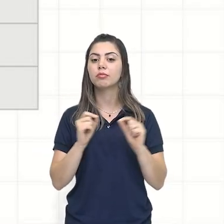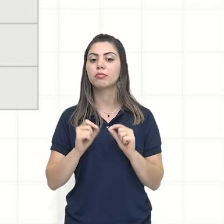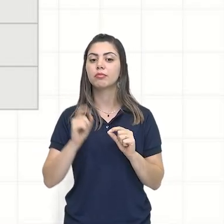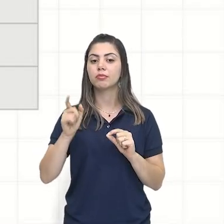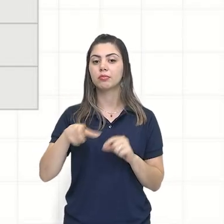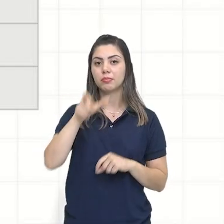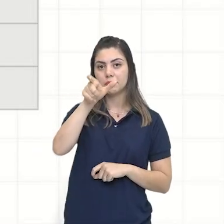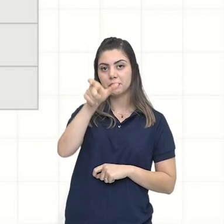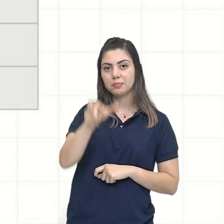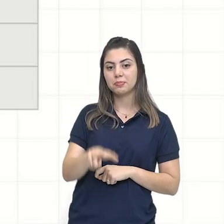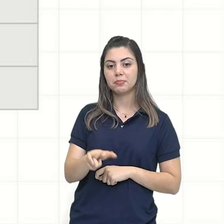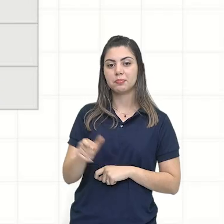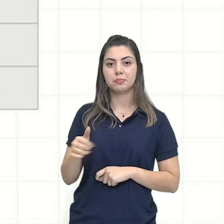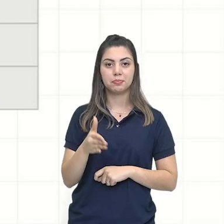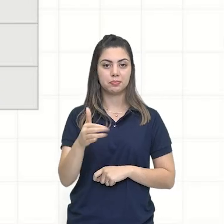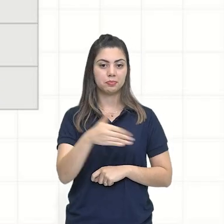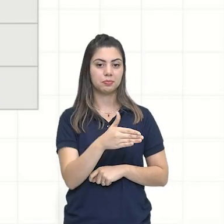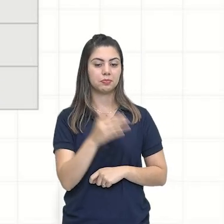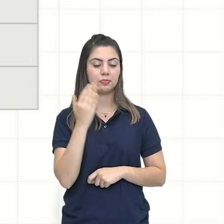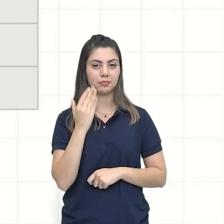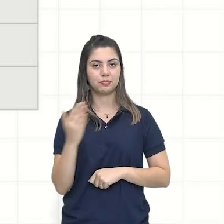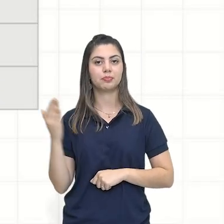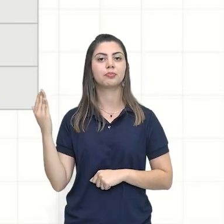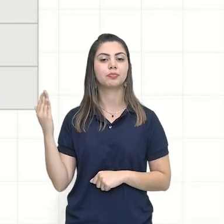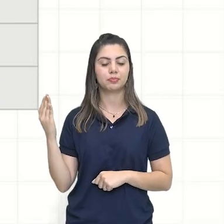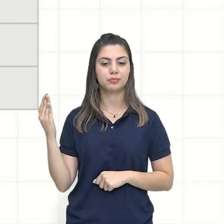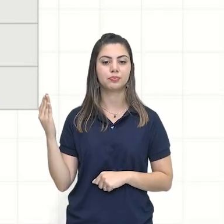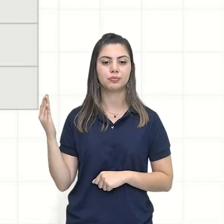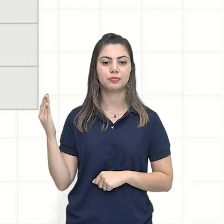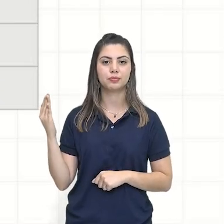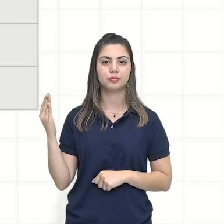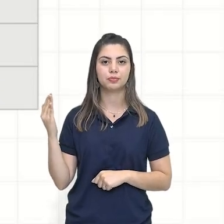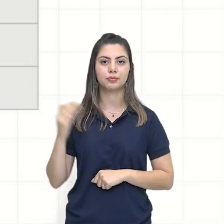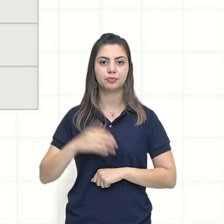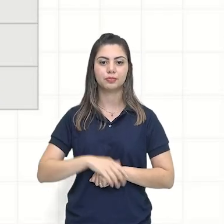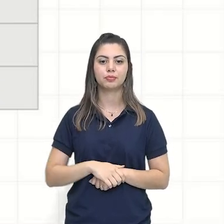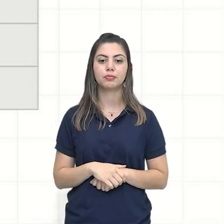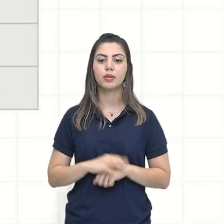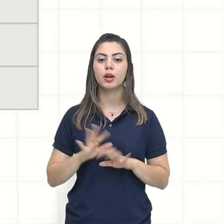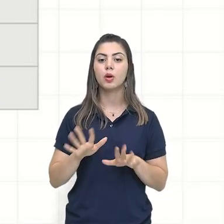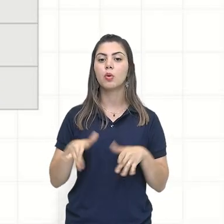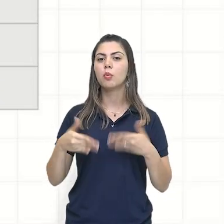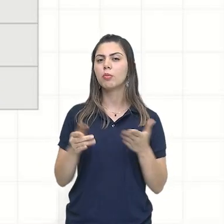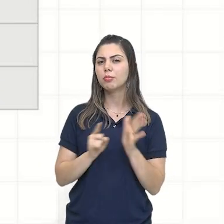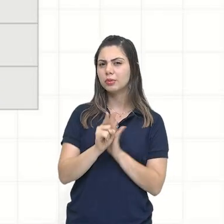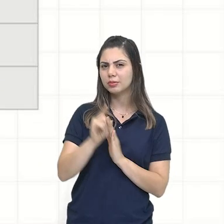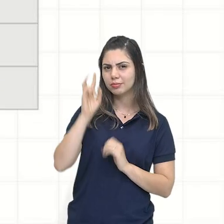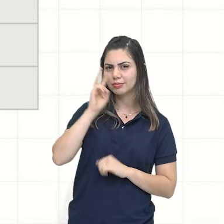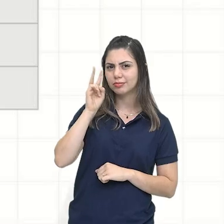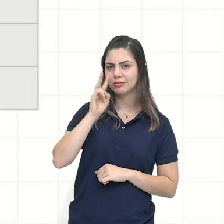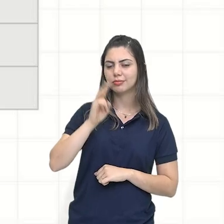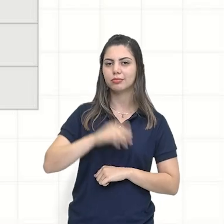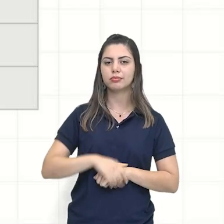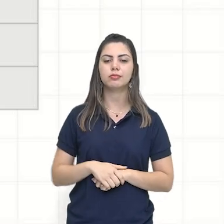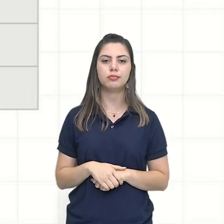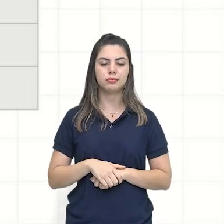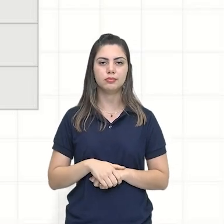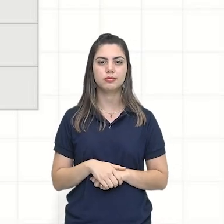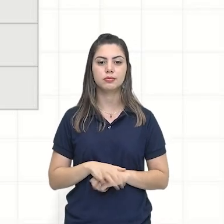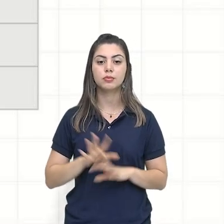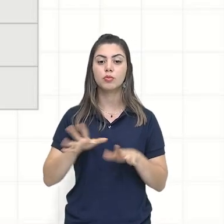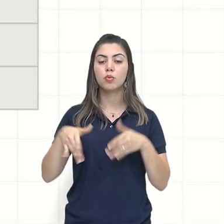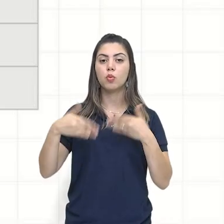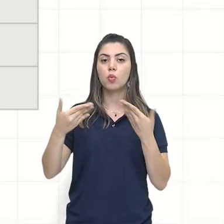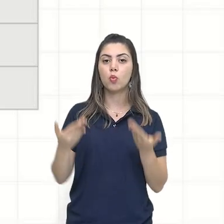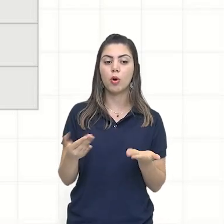É o peixe. Está aqui a coluna onde está o peixe. Qual é o comando aqui? O comando é o seguinte: